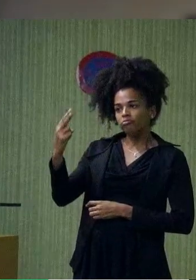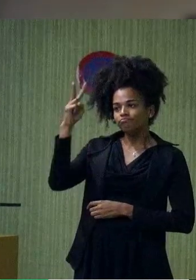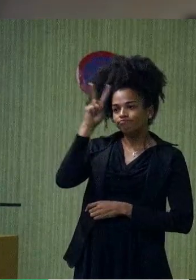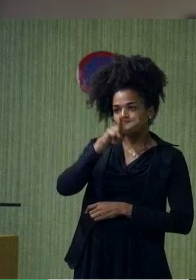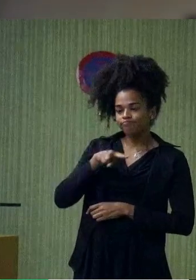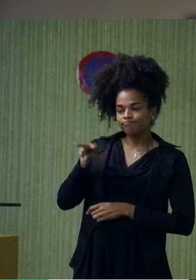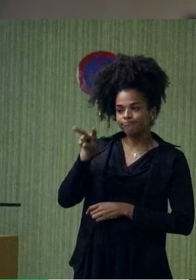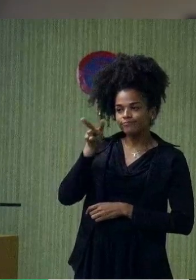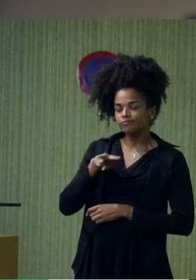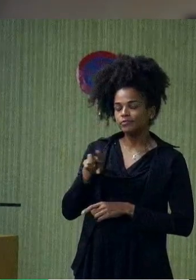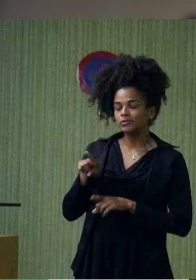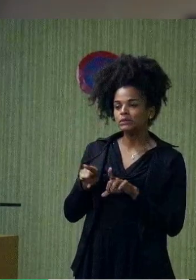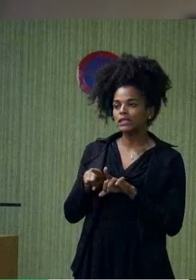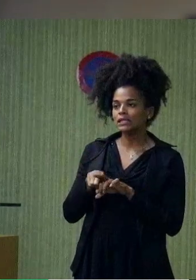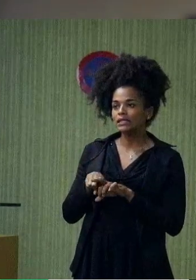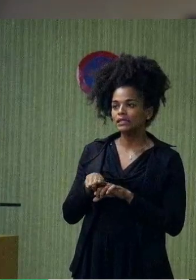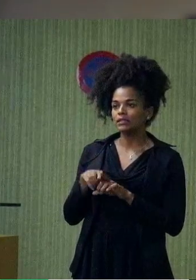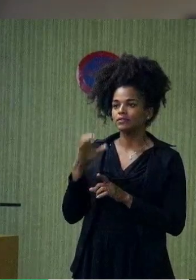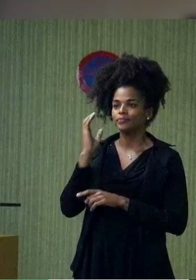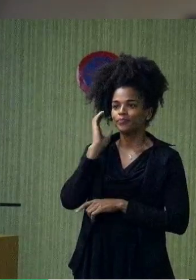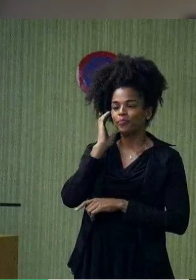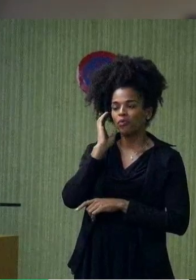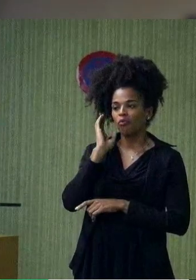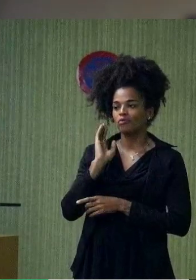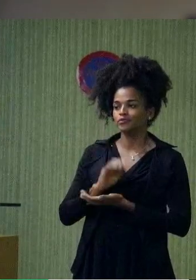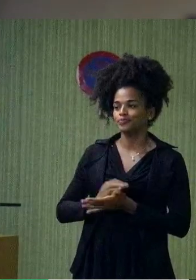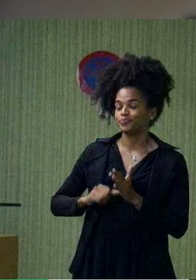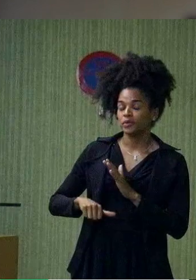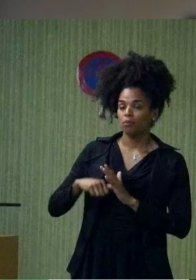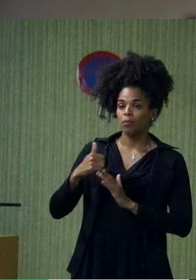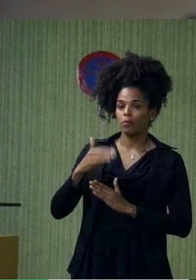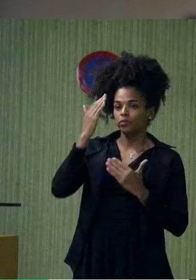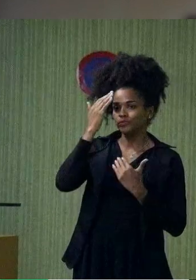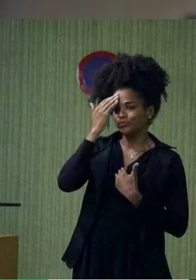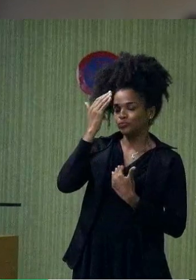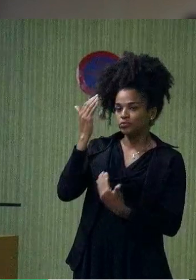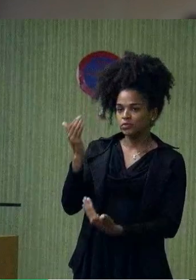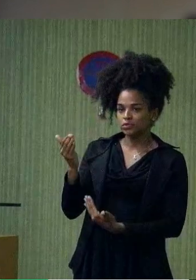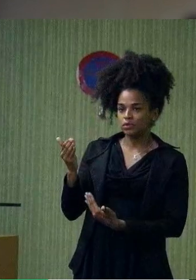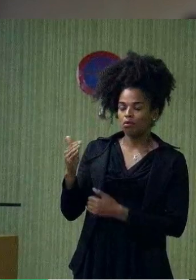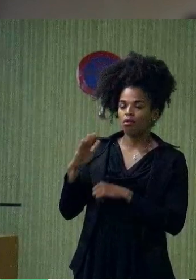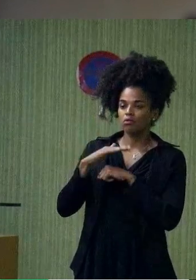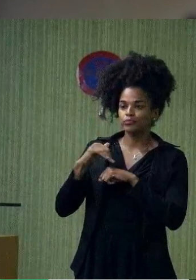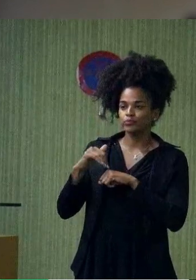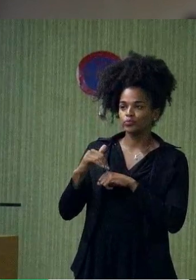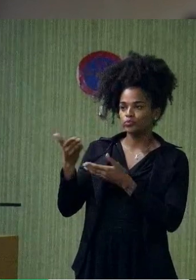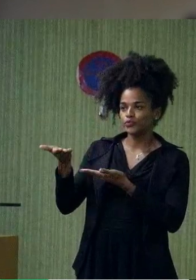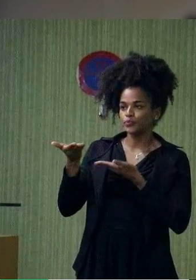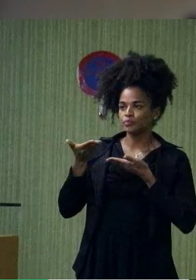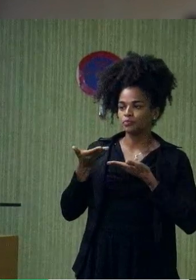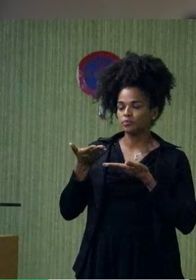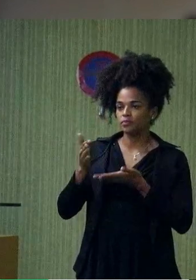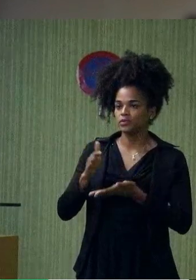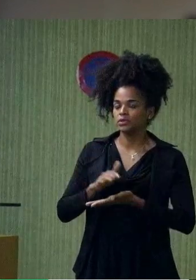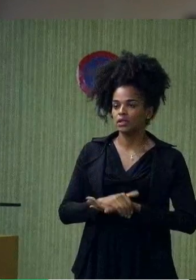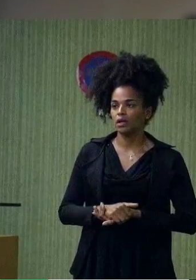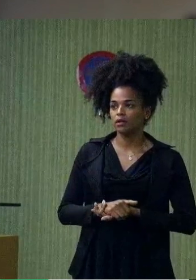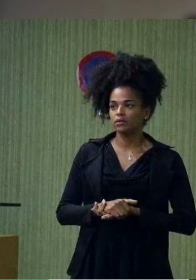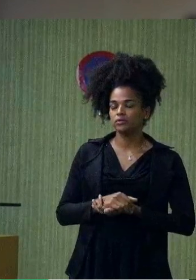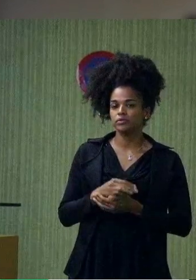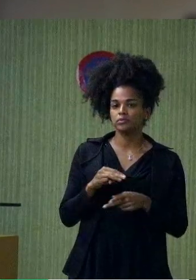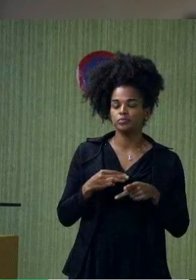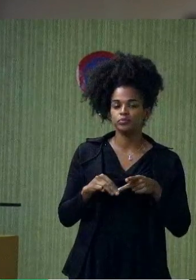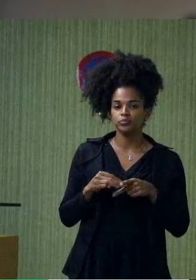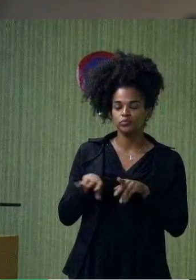eh sim eu primeiramente gostaria de agradecer né ao convite eh eh ao Ministério da